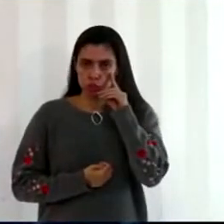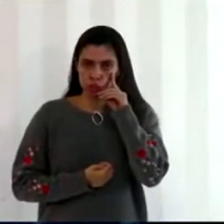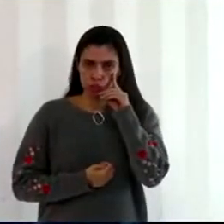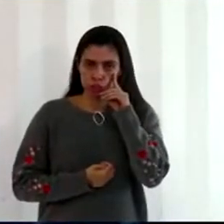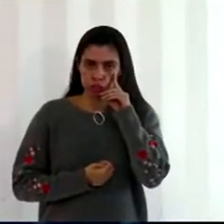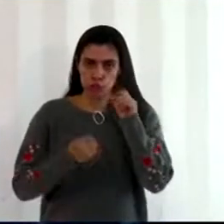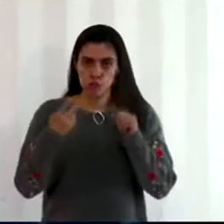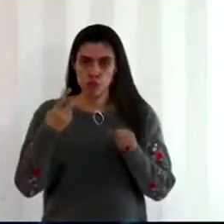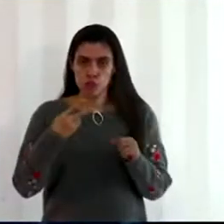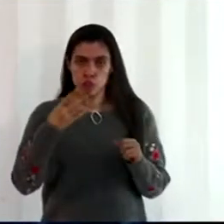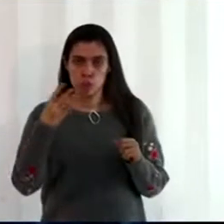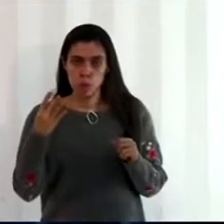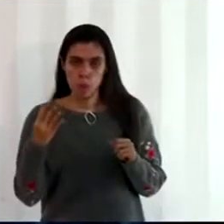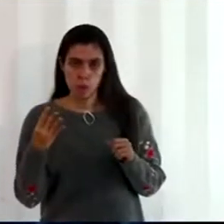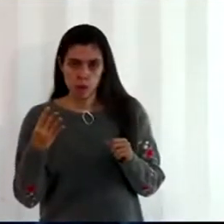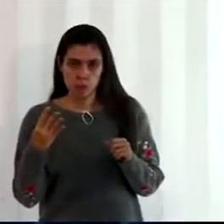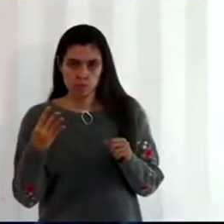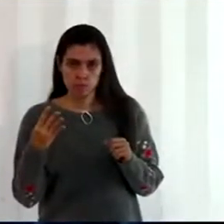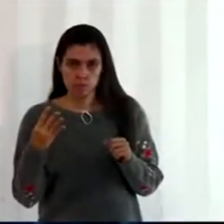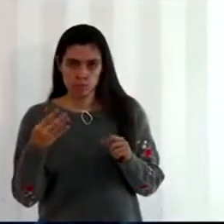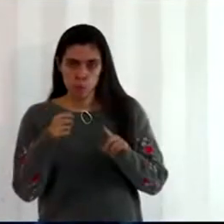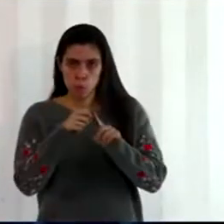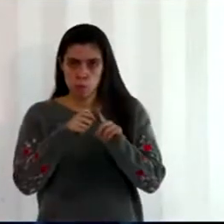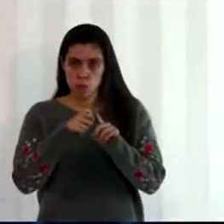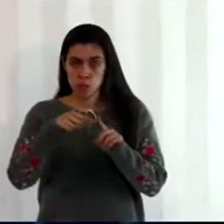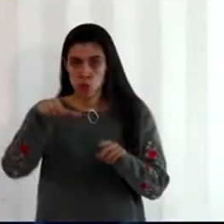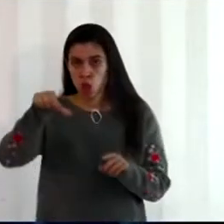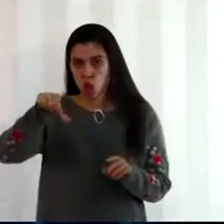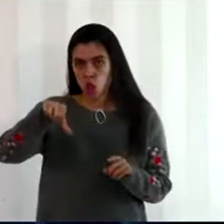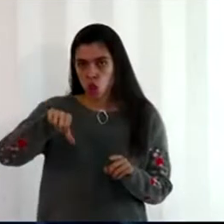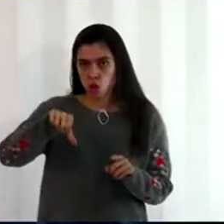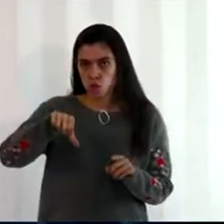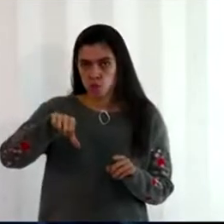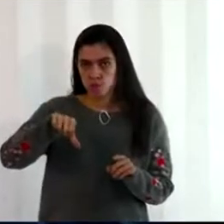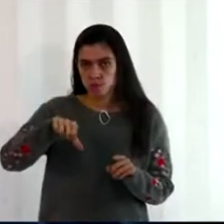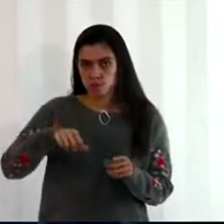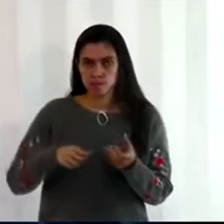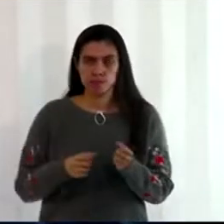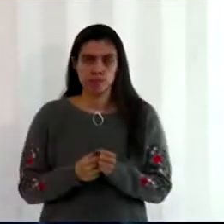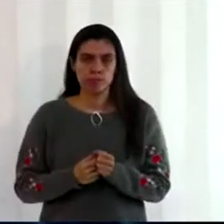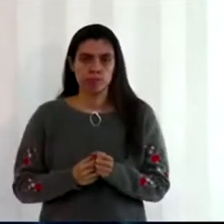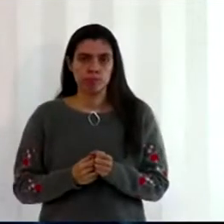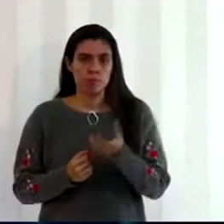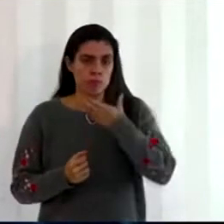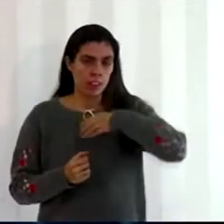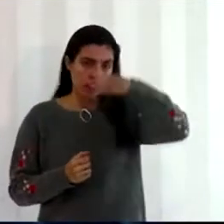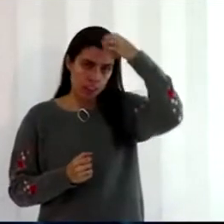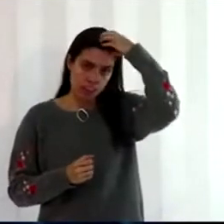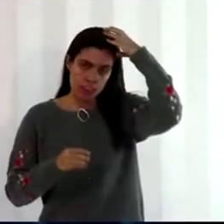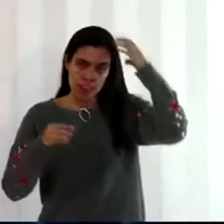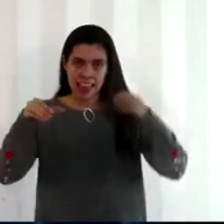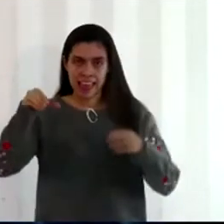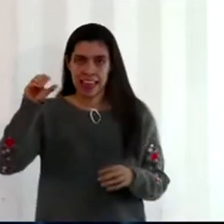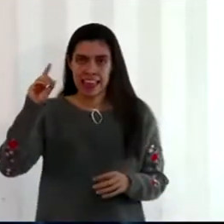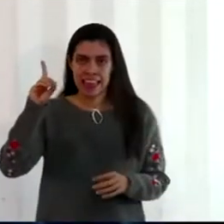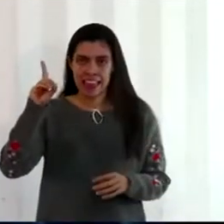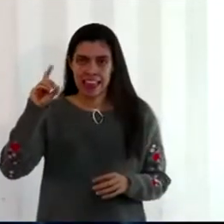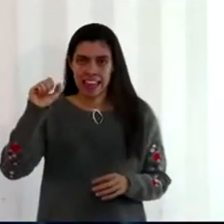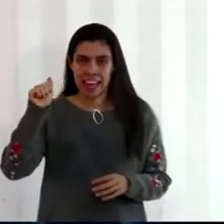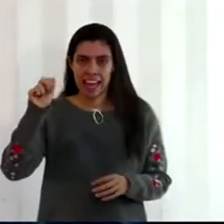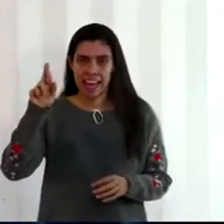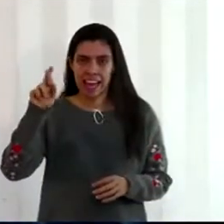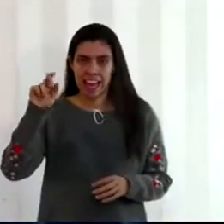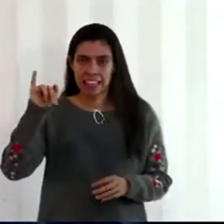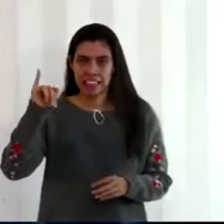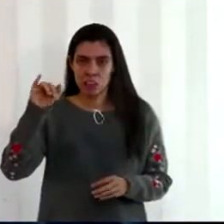no segundo ano de Dario, veio a palavra do Senhor por intermédio do profeta Ageu, dizendo: assim